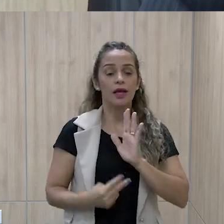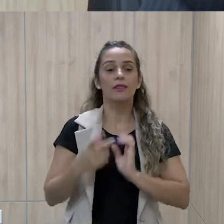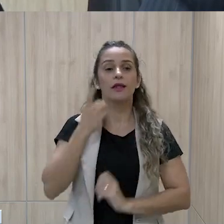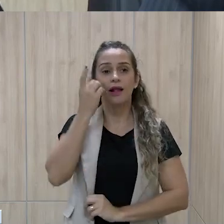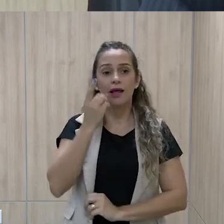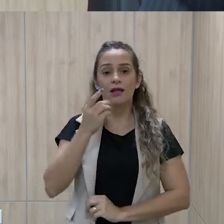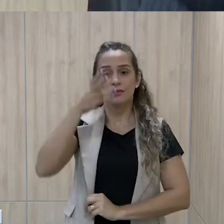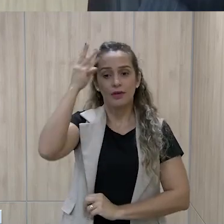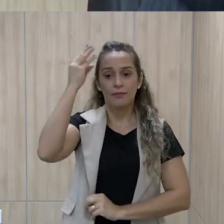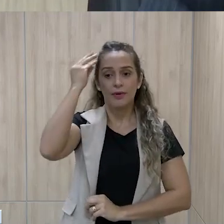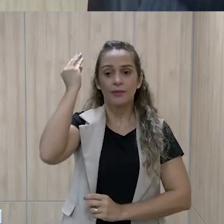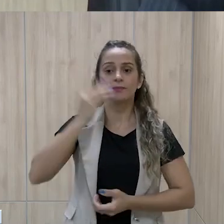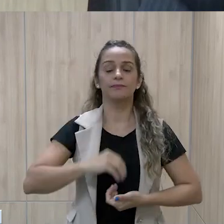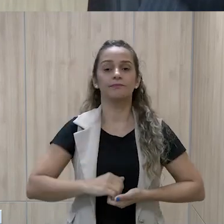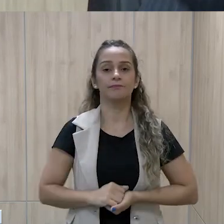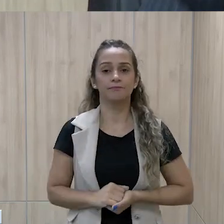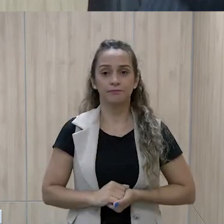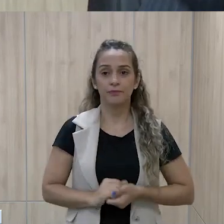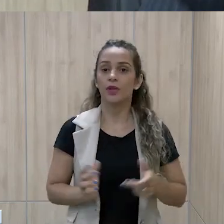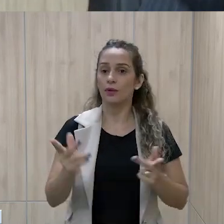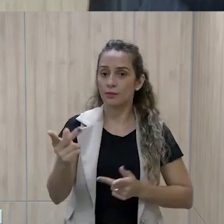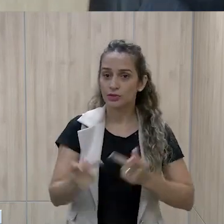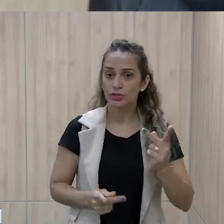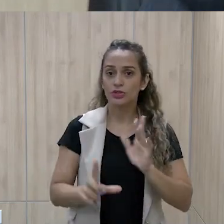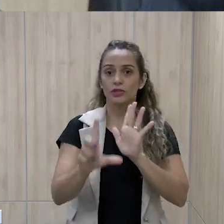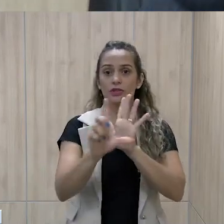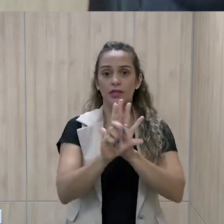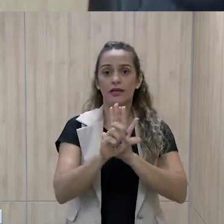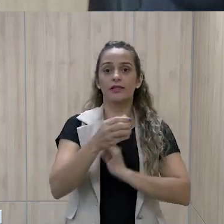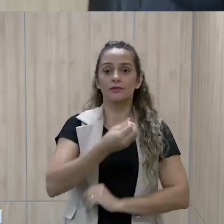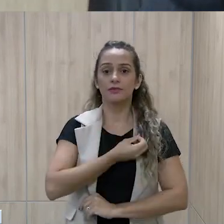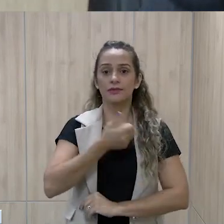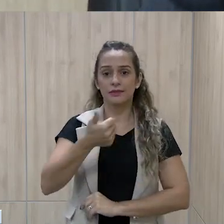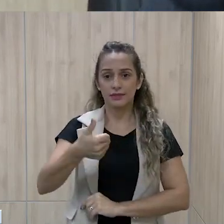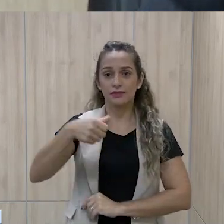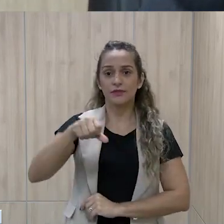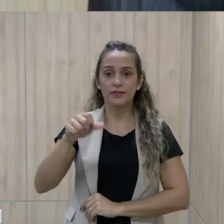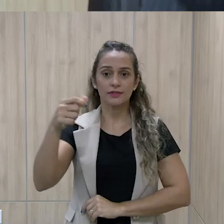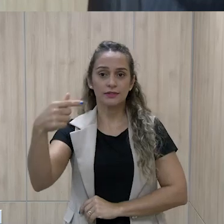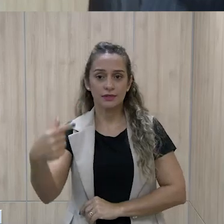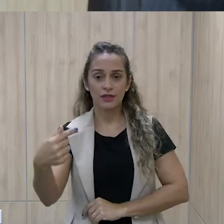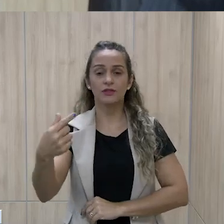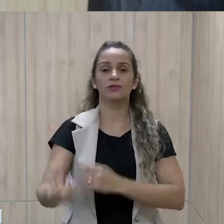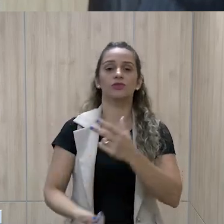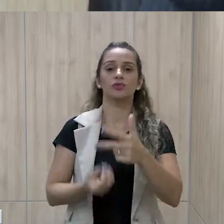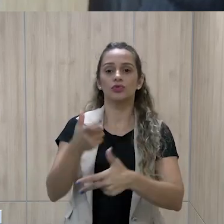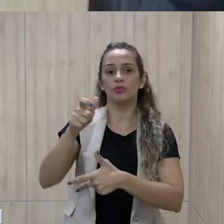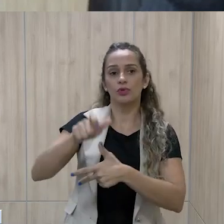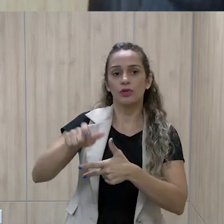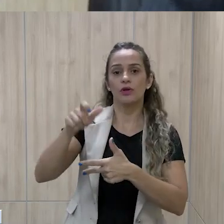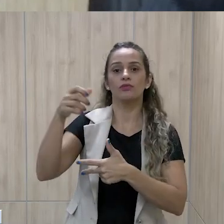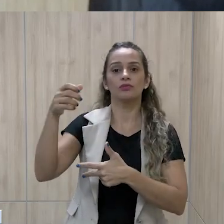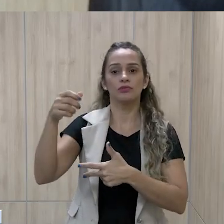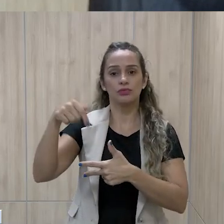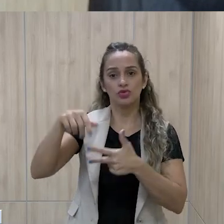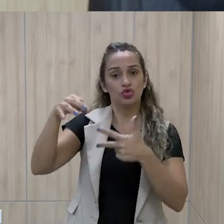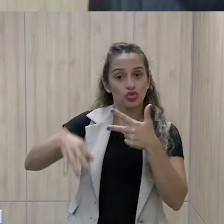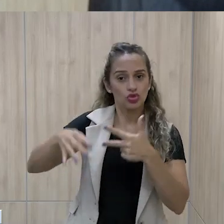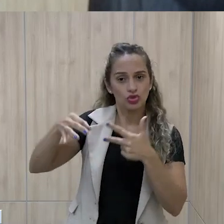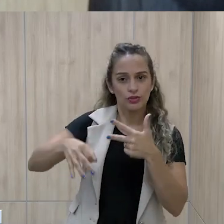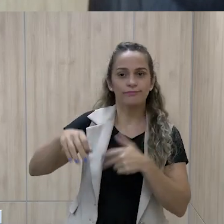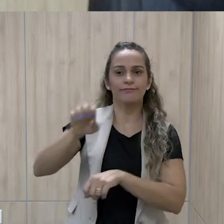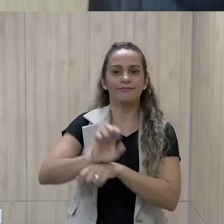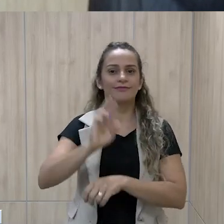para relatar Deputado delegado Camargo projeto de lei número 197 Tribunal de Justiça